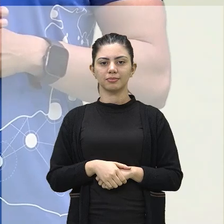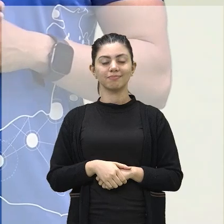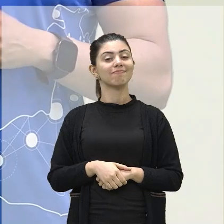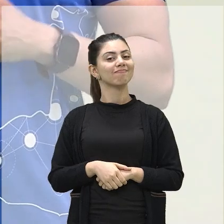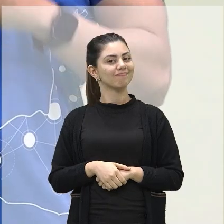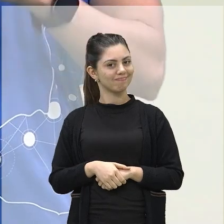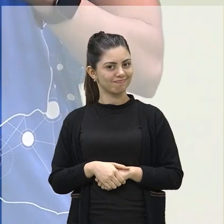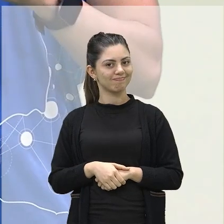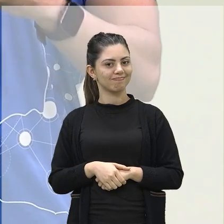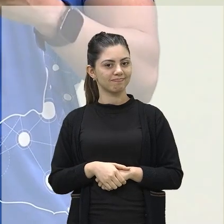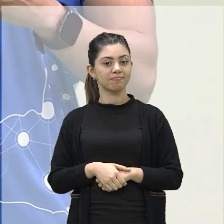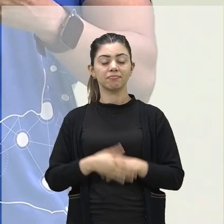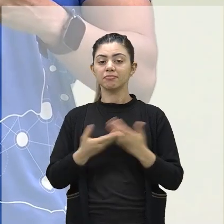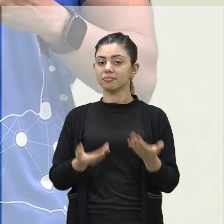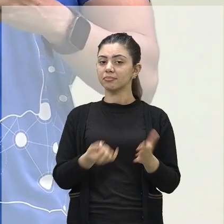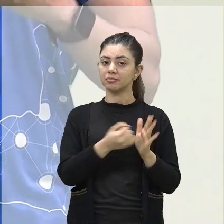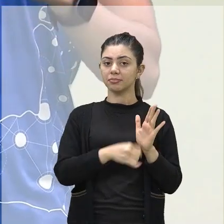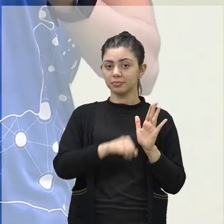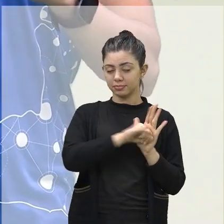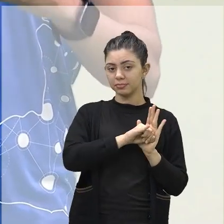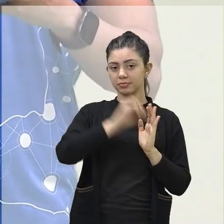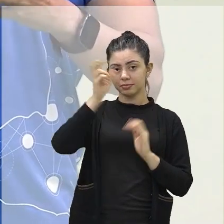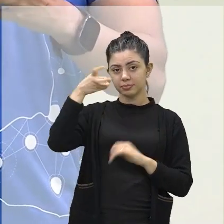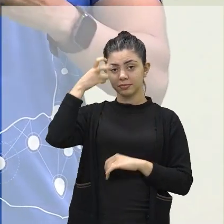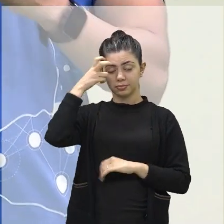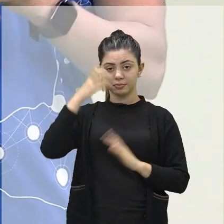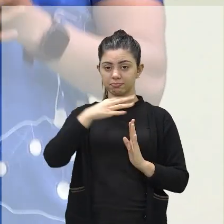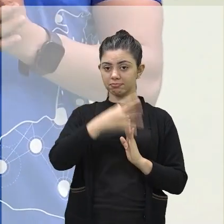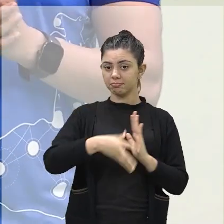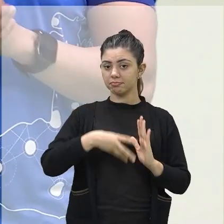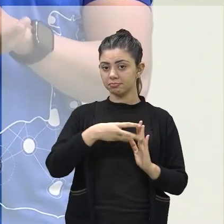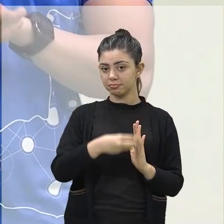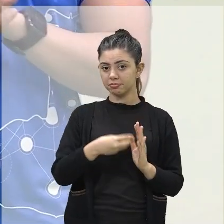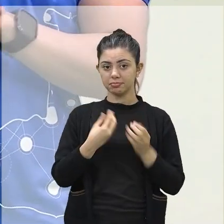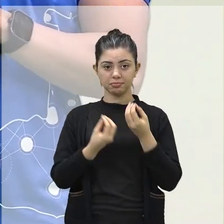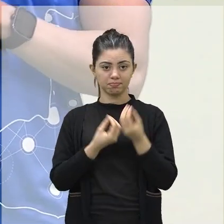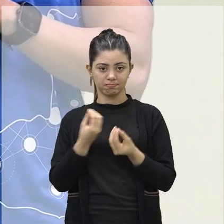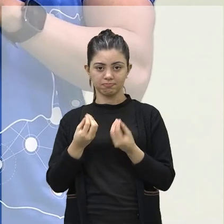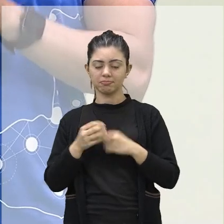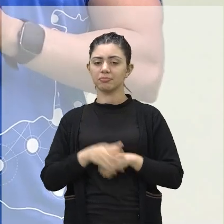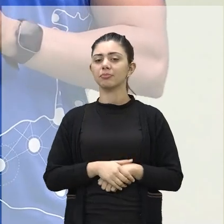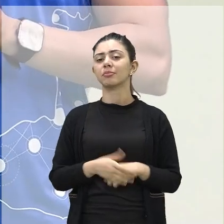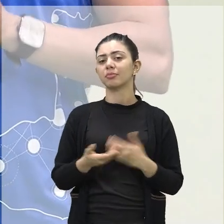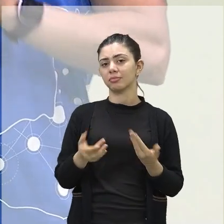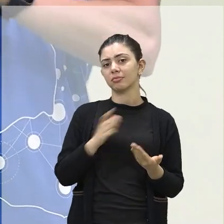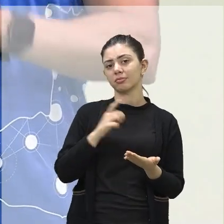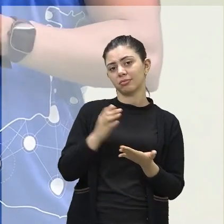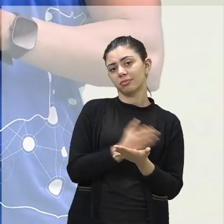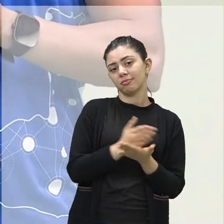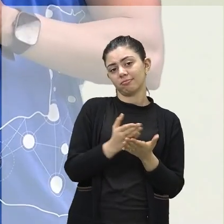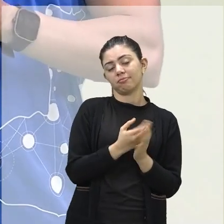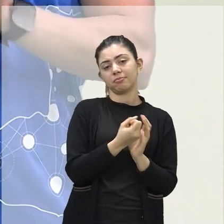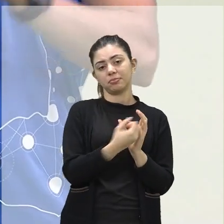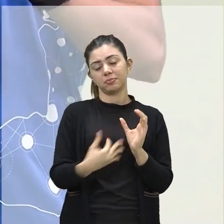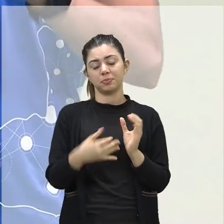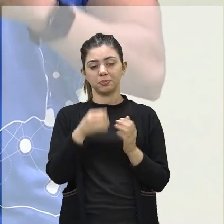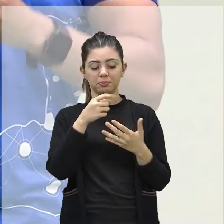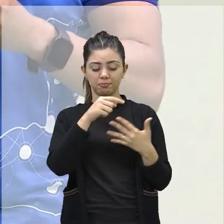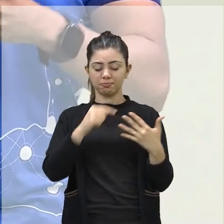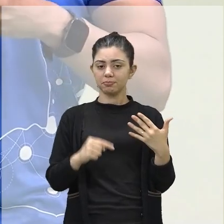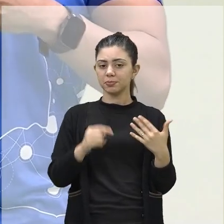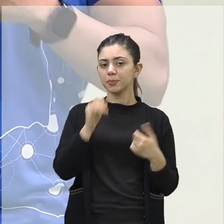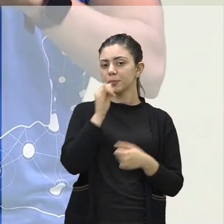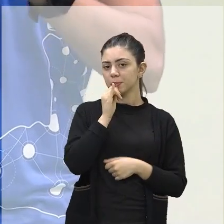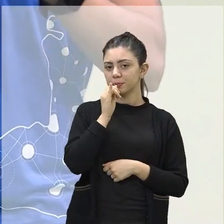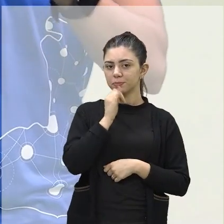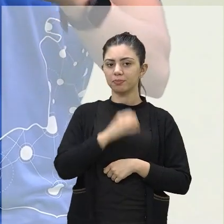Bem, a identidade cultural amazônica, ela perpassa por algumas questões. Tipo, a gente tem